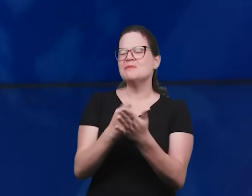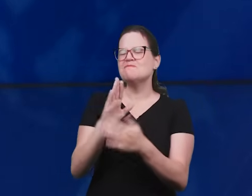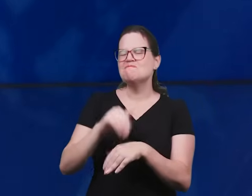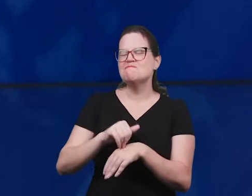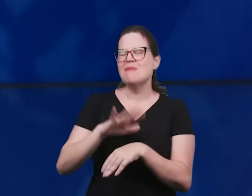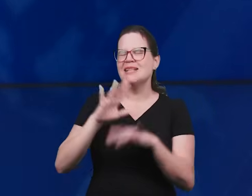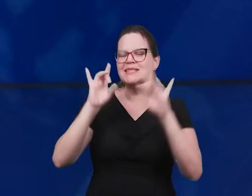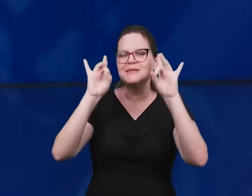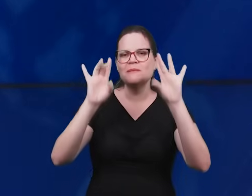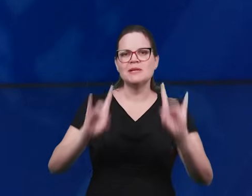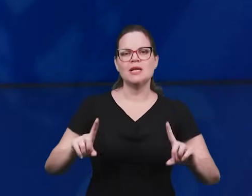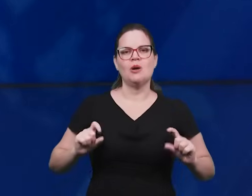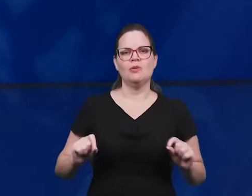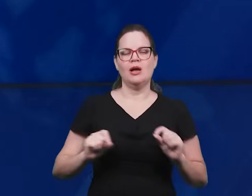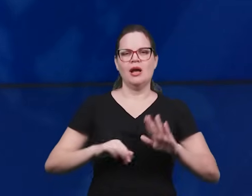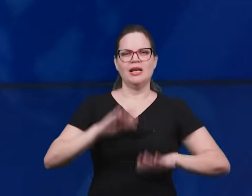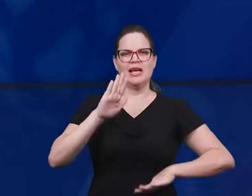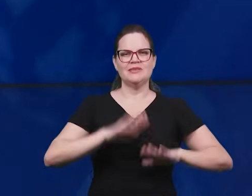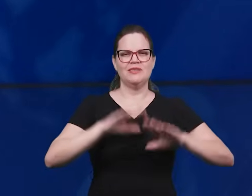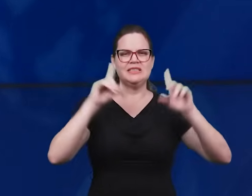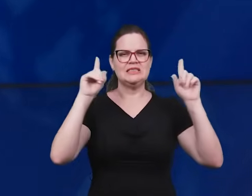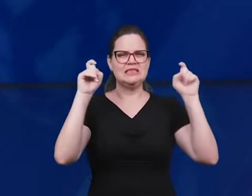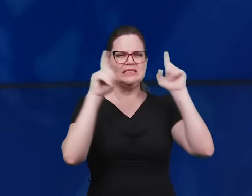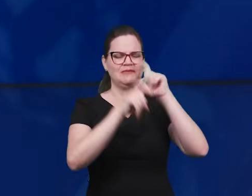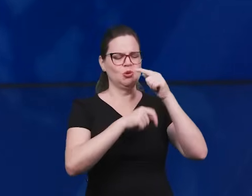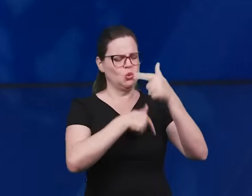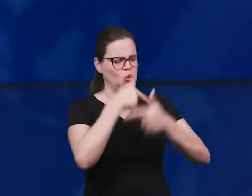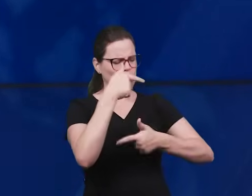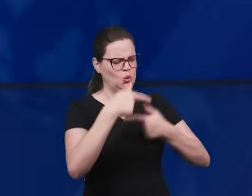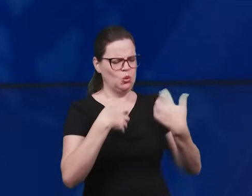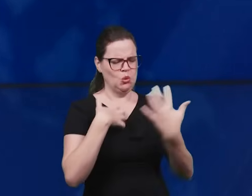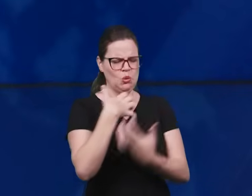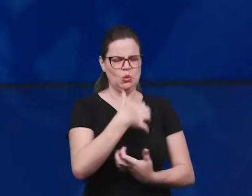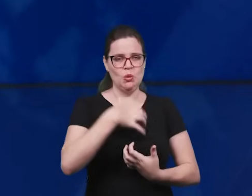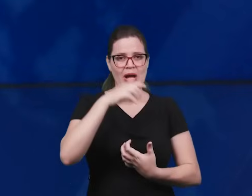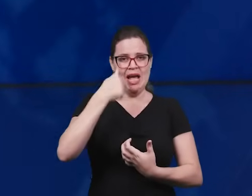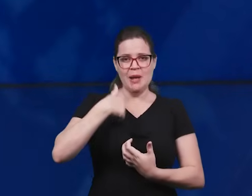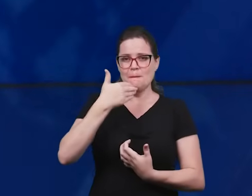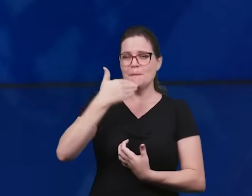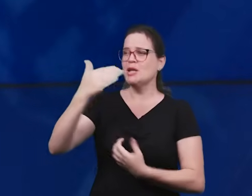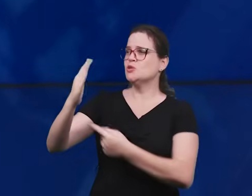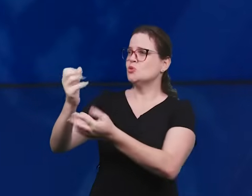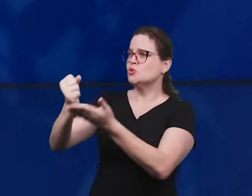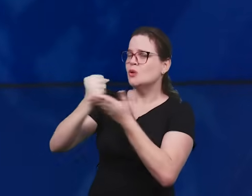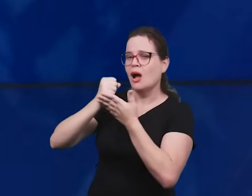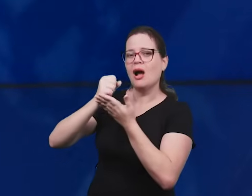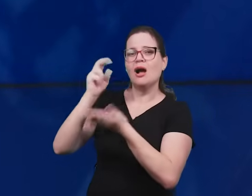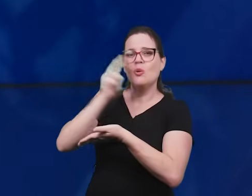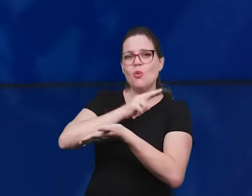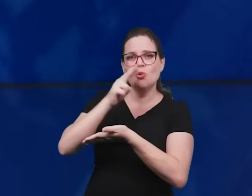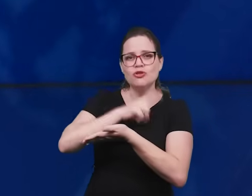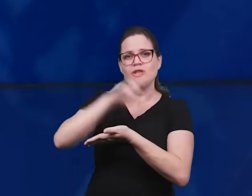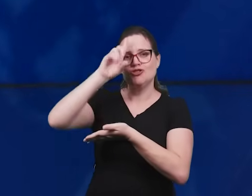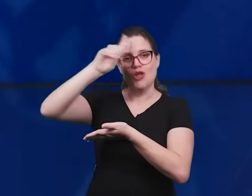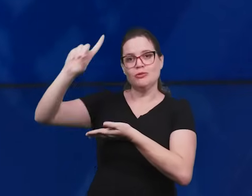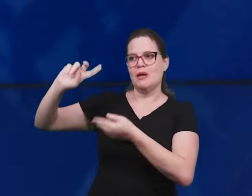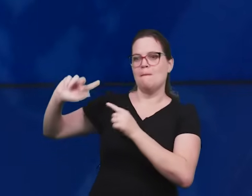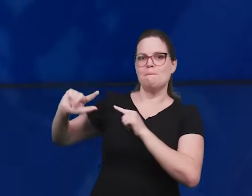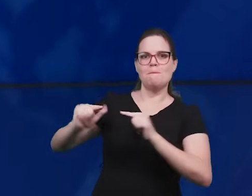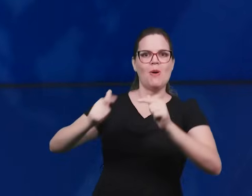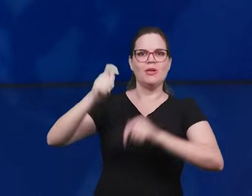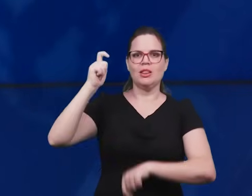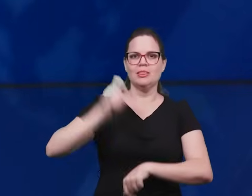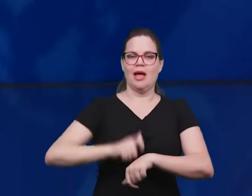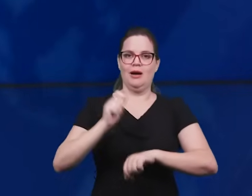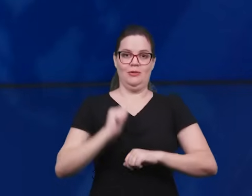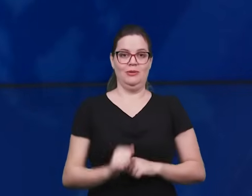sua presença nas horas das grandes lutas travadas. Todavia, a partir de uma batalha sem a presença de Deus,